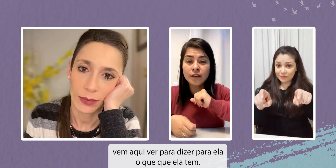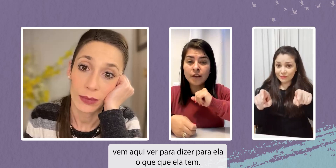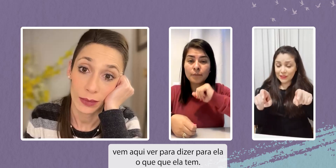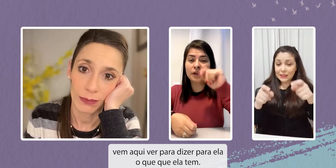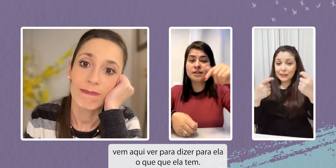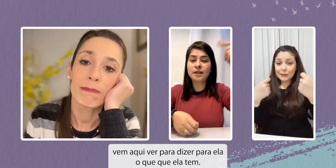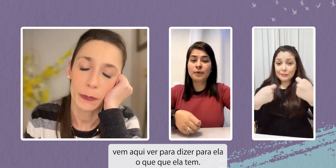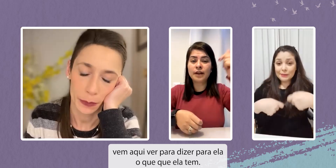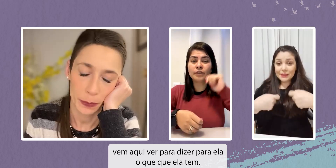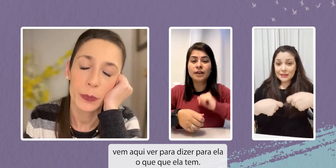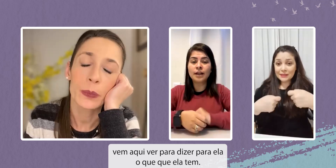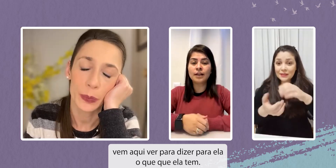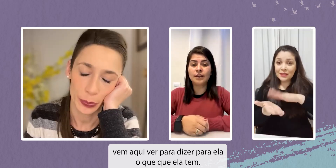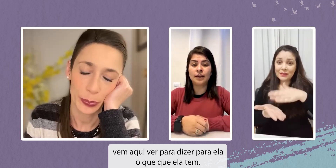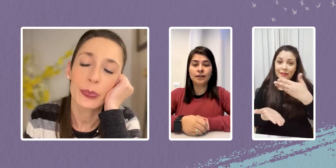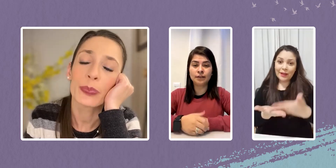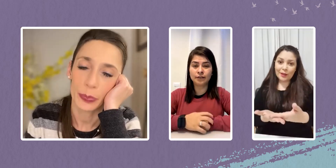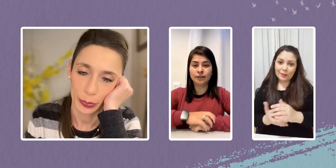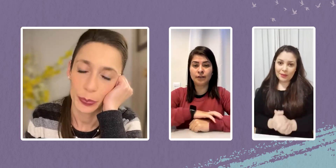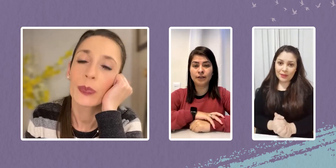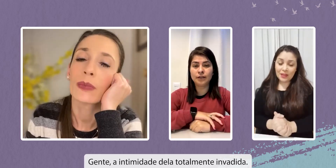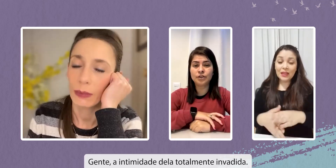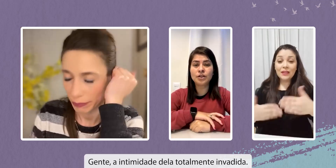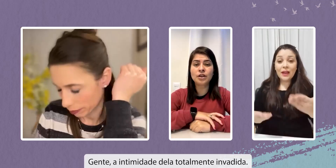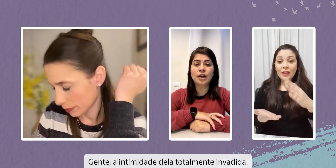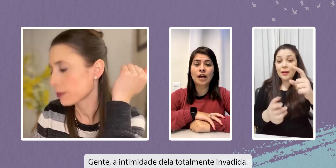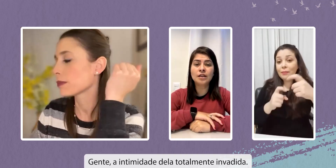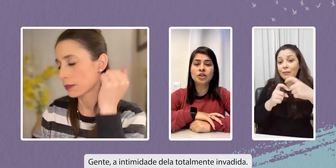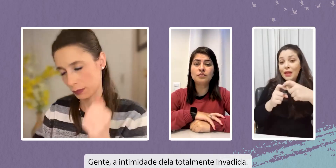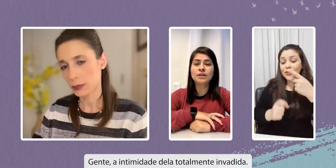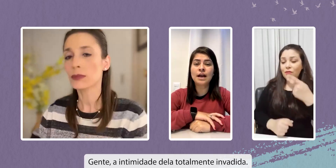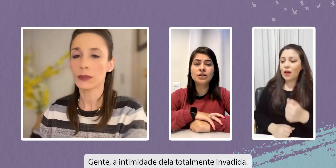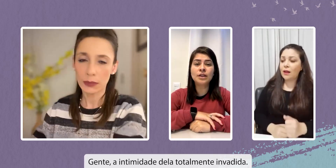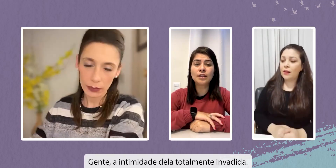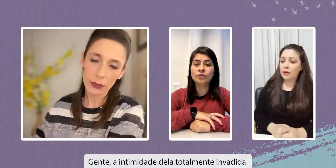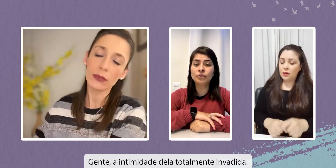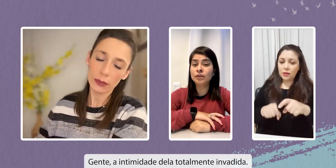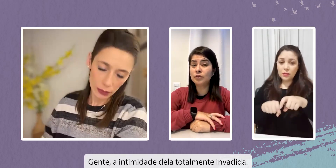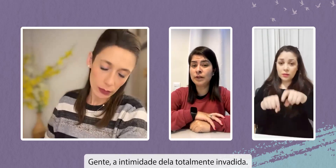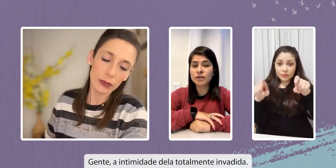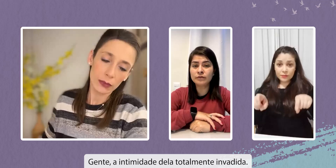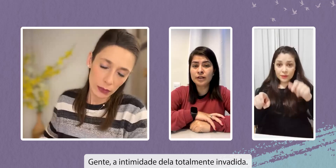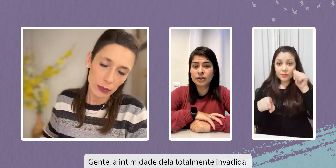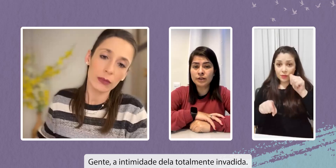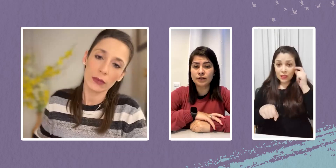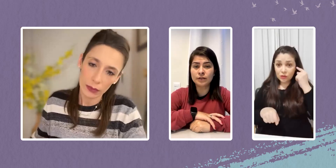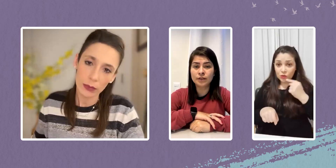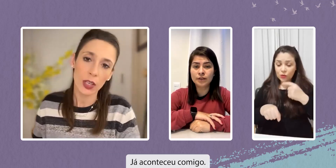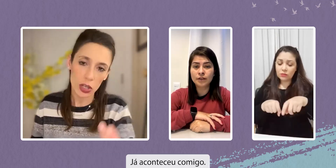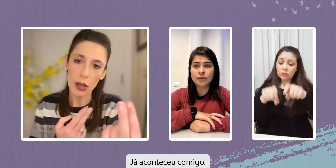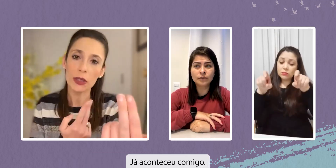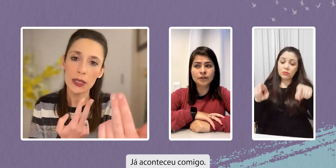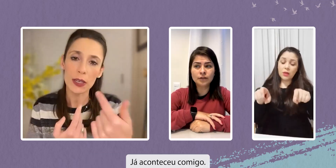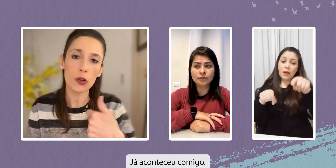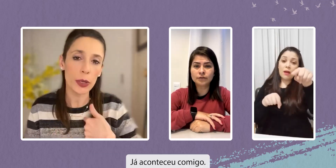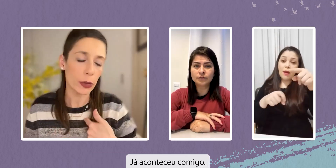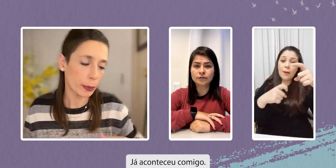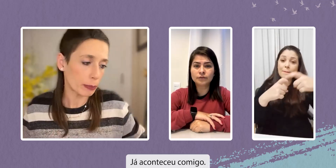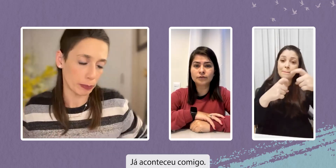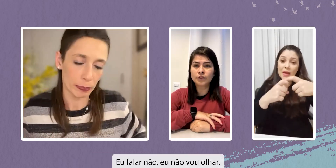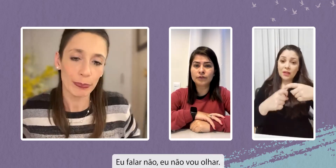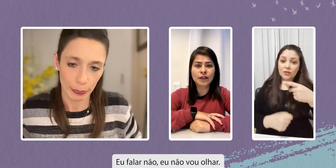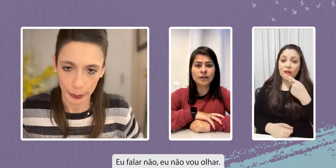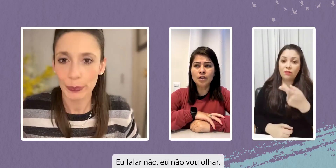ver para dizer para ela o que, que ela tem. Gente, a intimidade dela é totalmente invadida. Já aconteceu